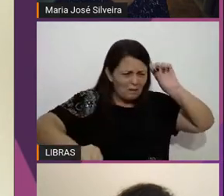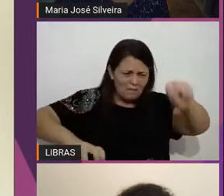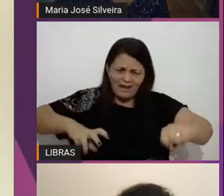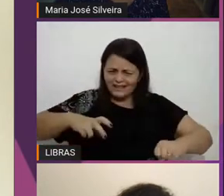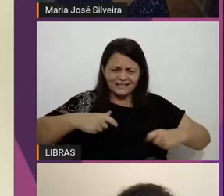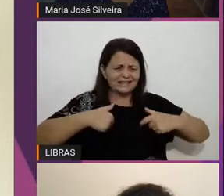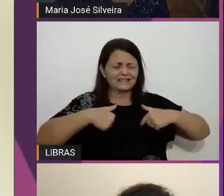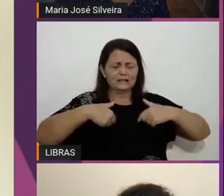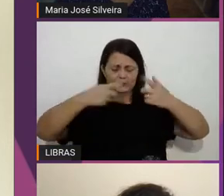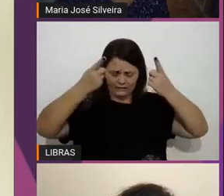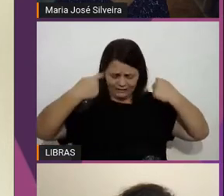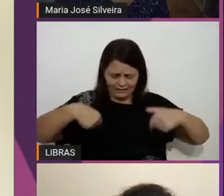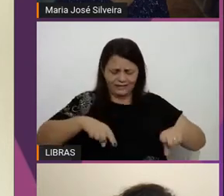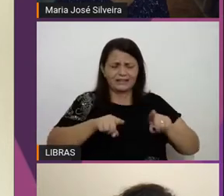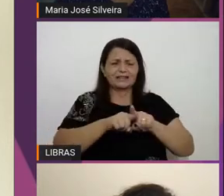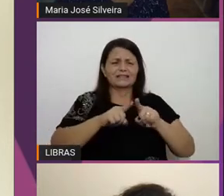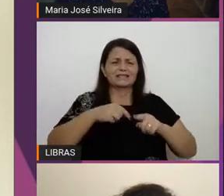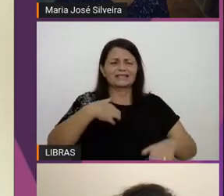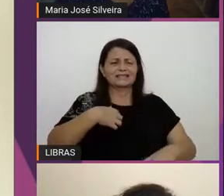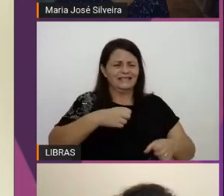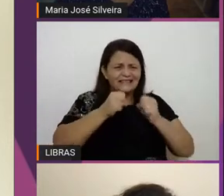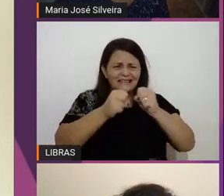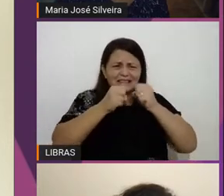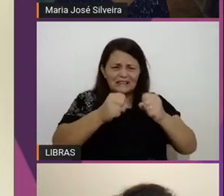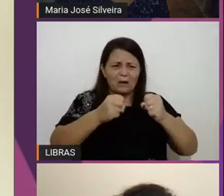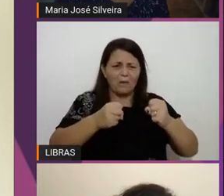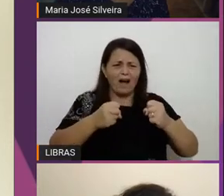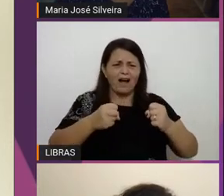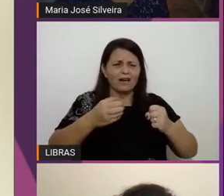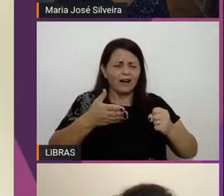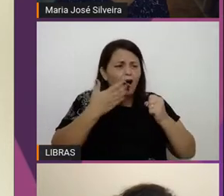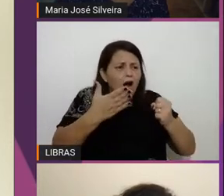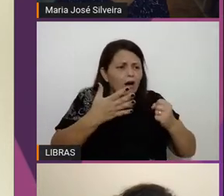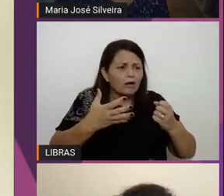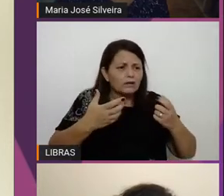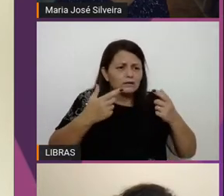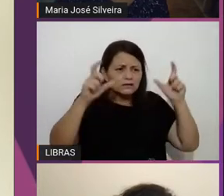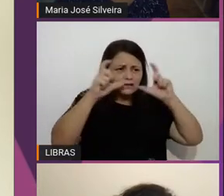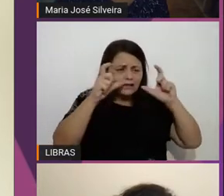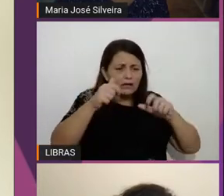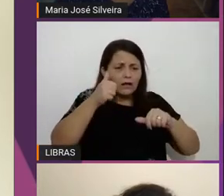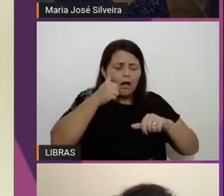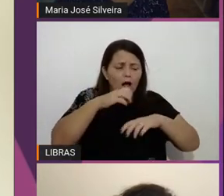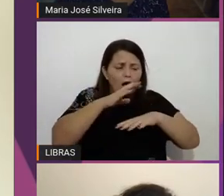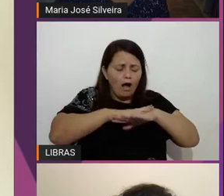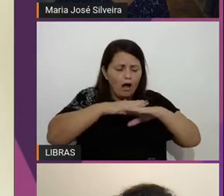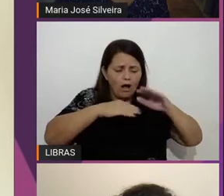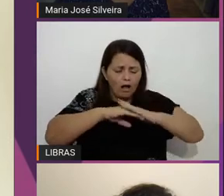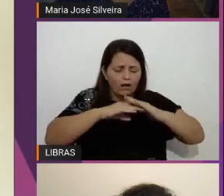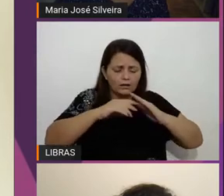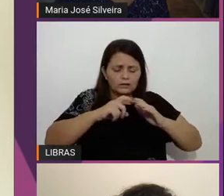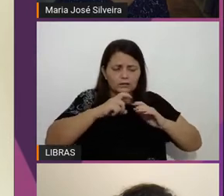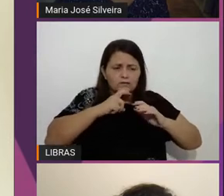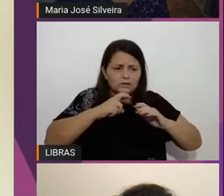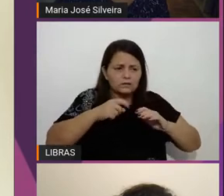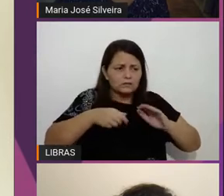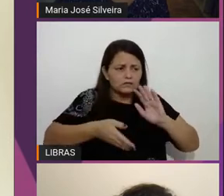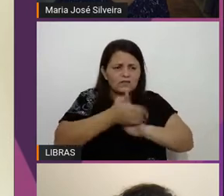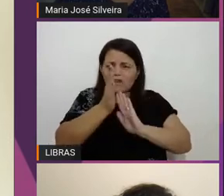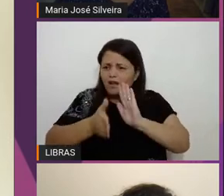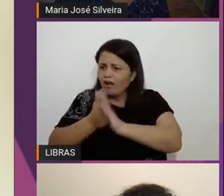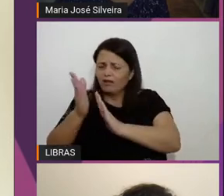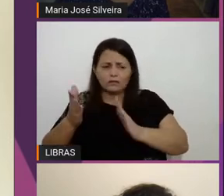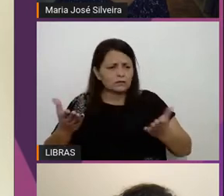eu sou um saco de roupas em queda livre ela me chacoalhou soubesse pó as minhas dela gelada dele tem gente raiva você fica por aí